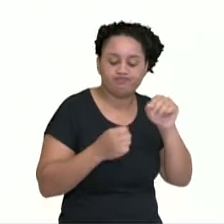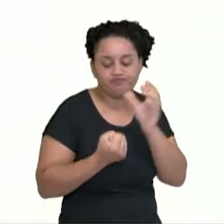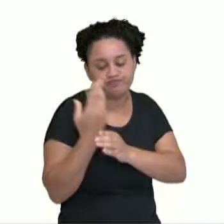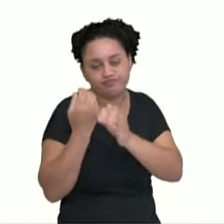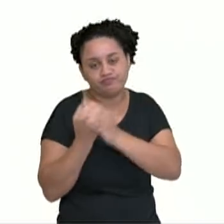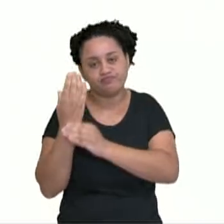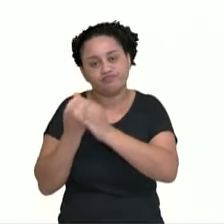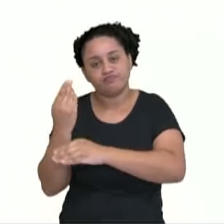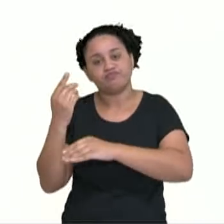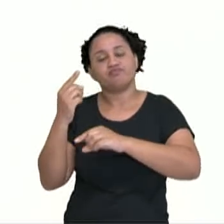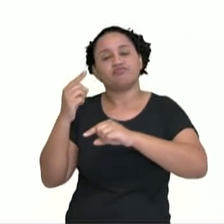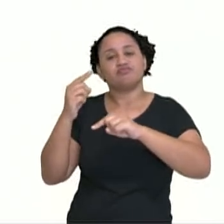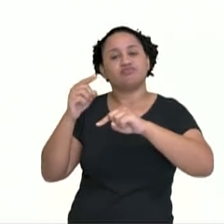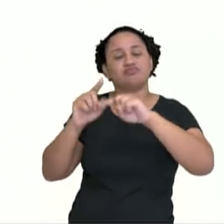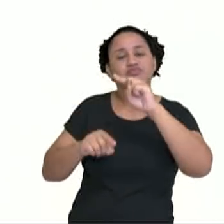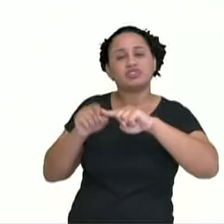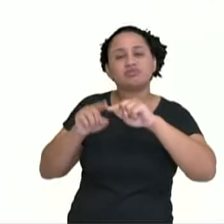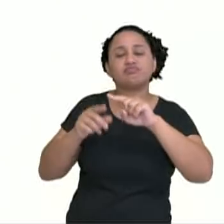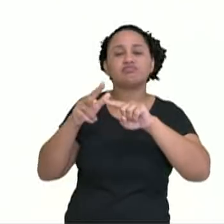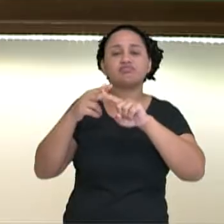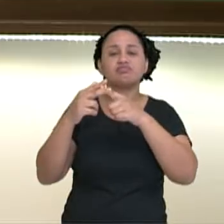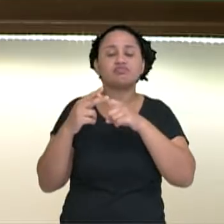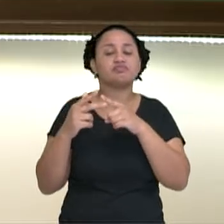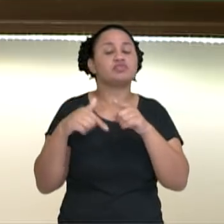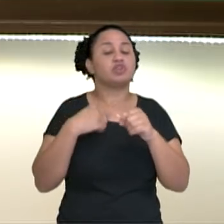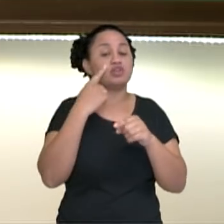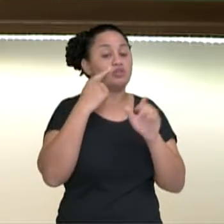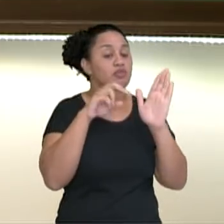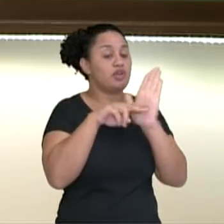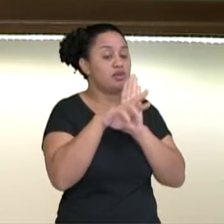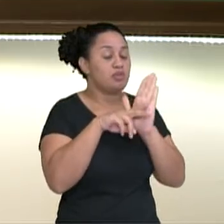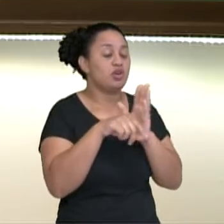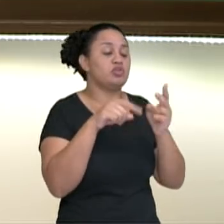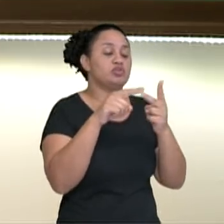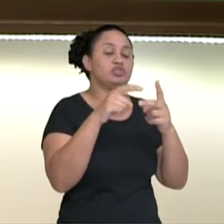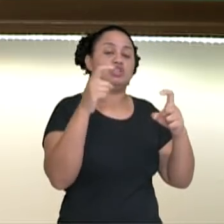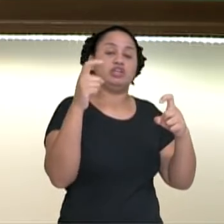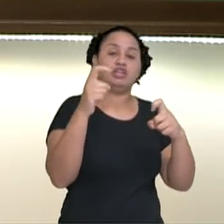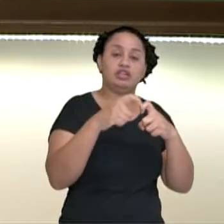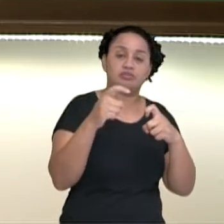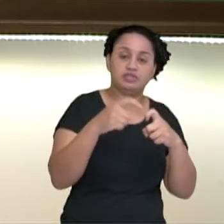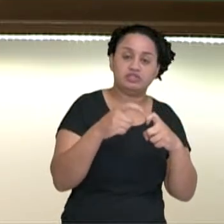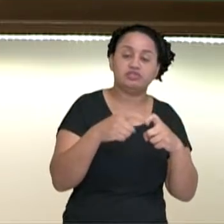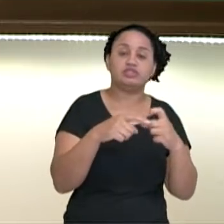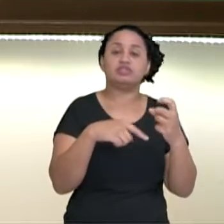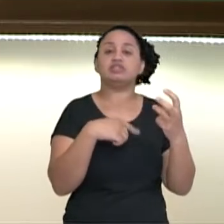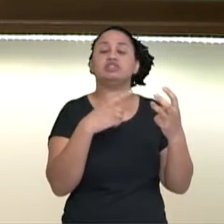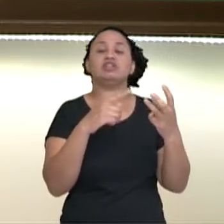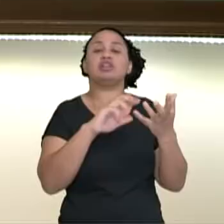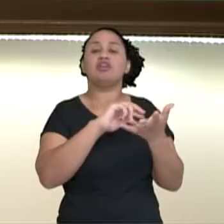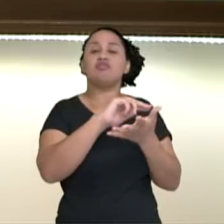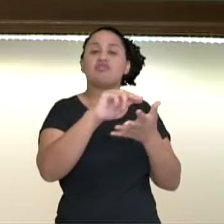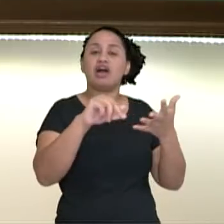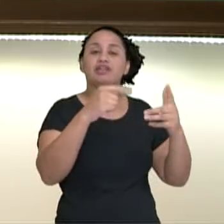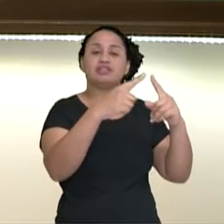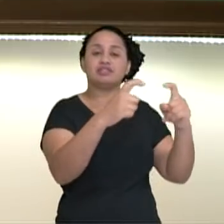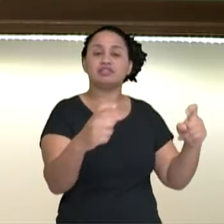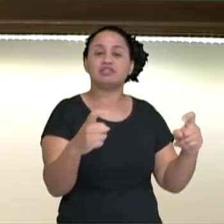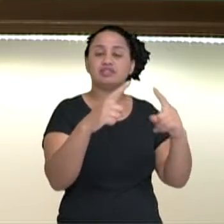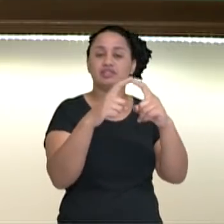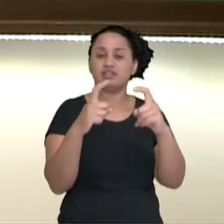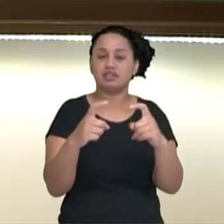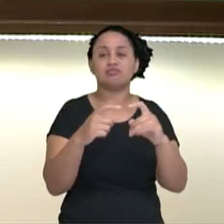equipamentos. Então, nós vamos ver que a biologia, a medicina, nós vamos ver que inúmeras ciências,